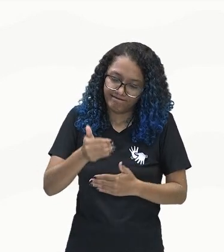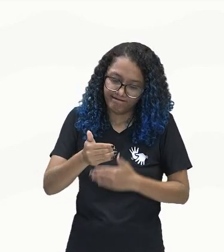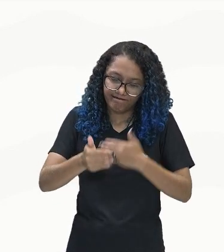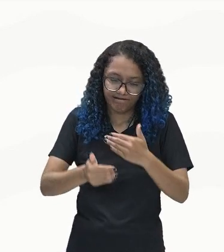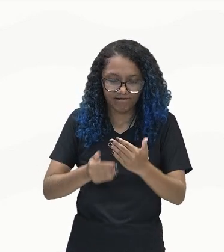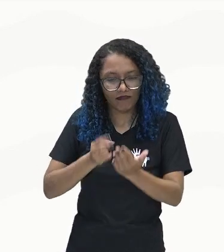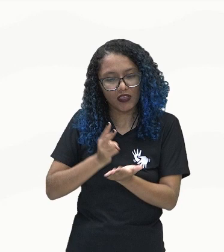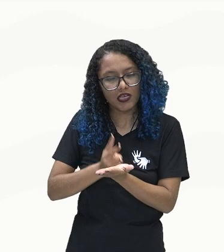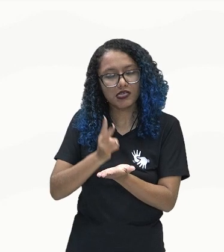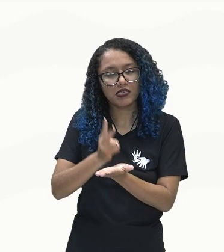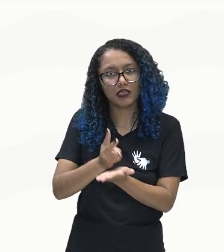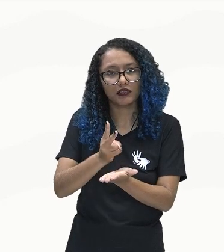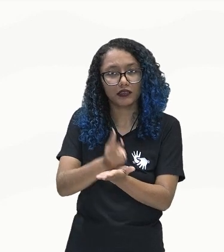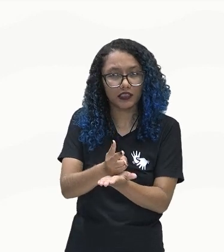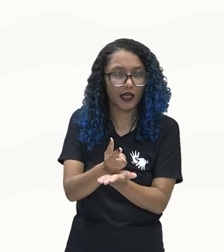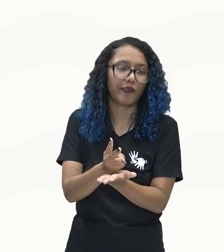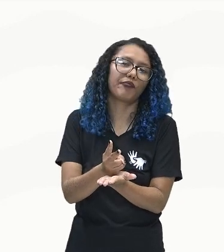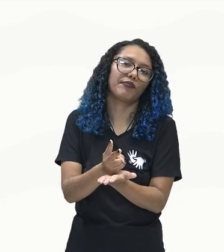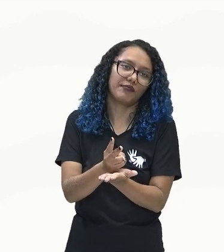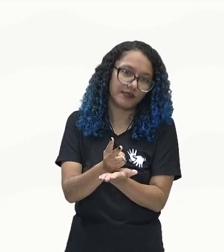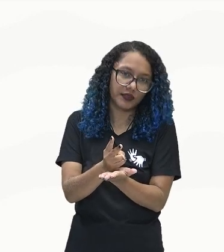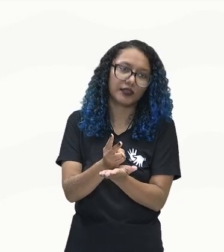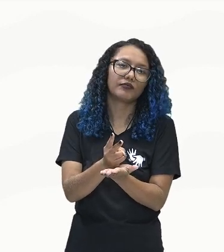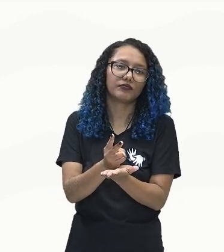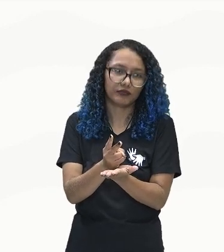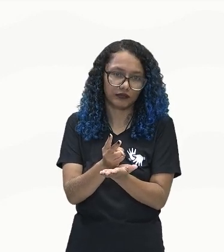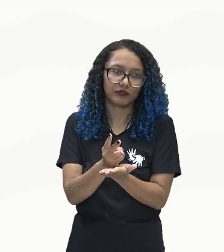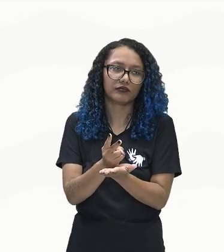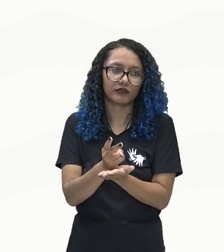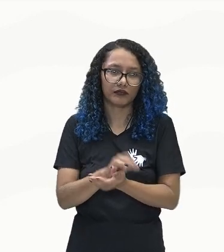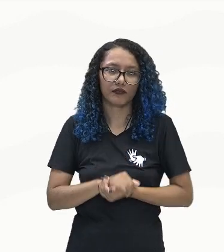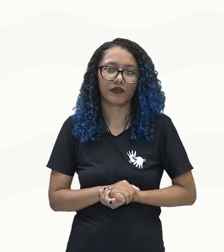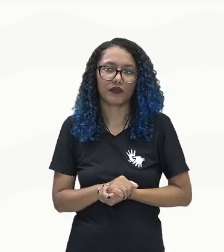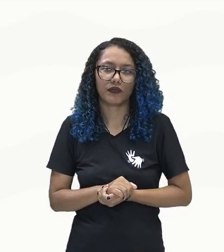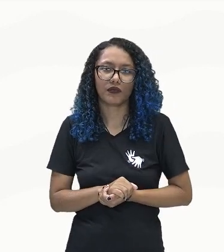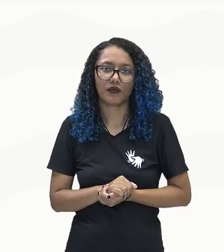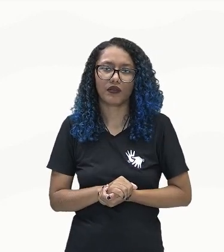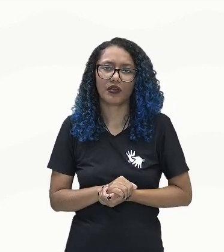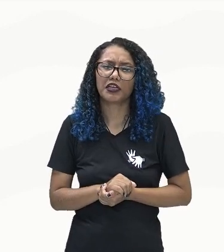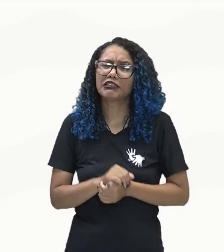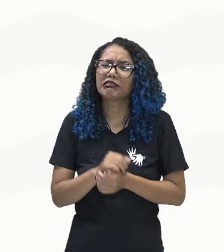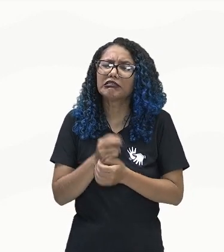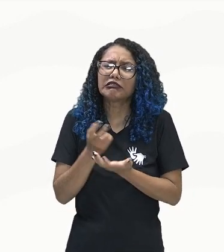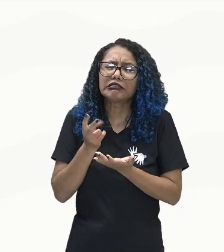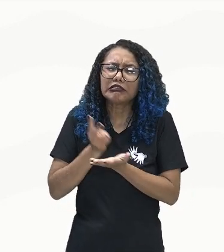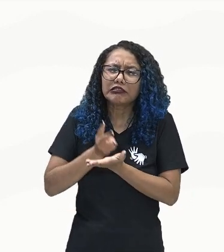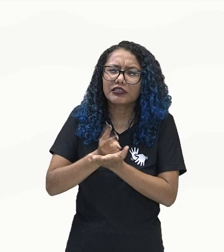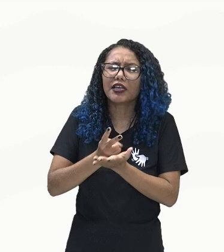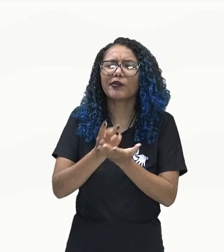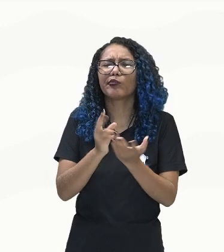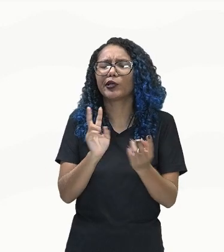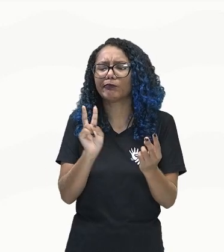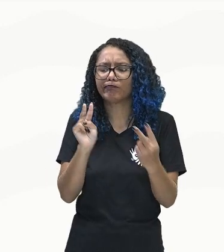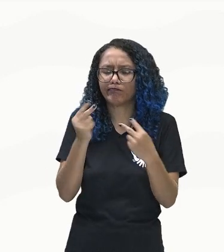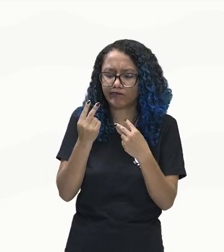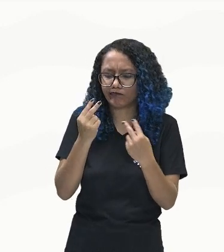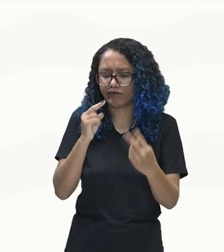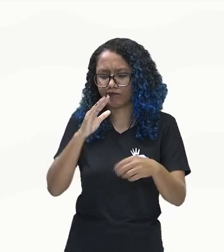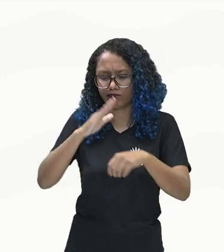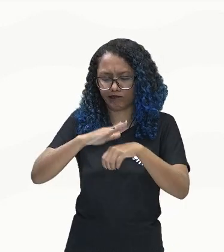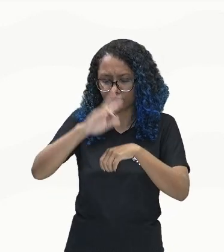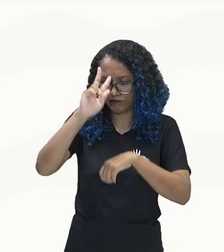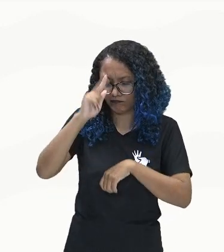contínuo e para sempre, né? A gente está sempre buscando se conhecer cada vez mais.